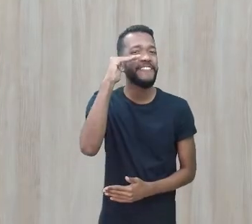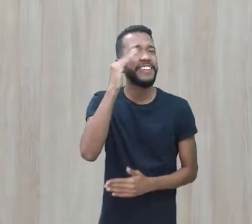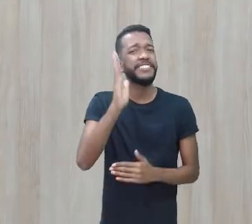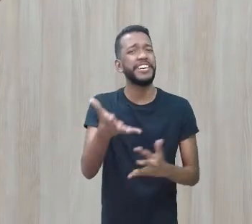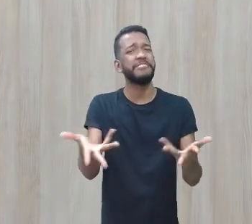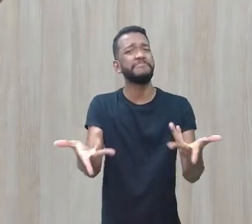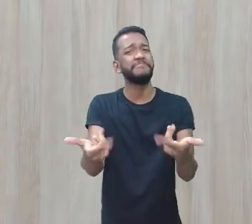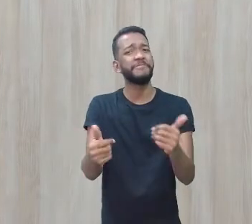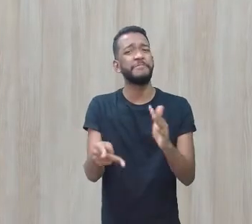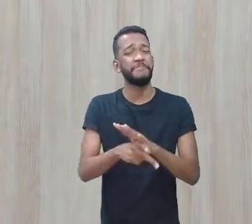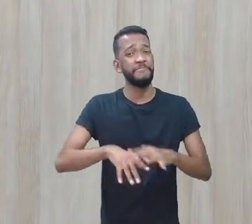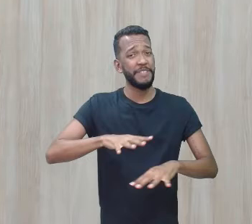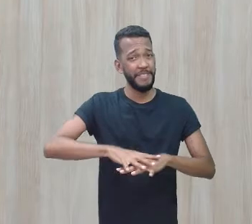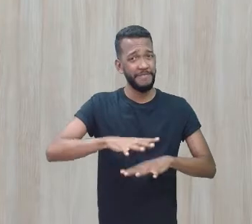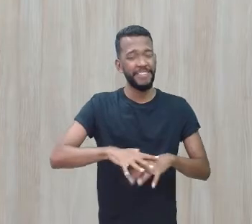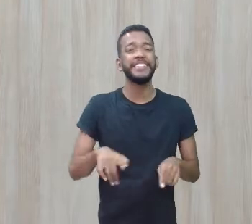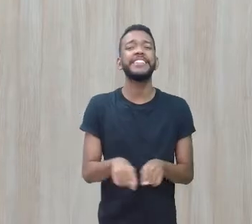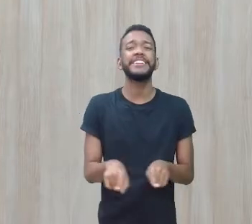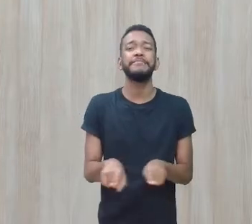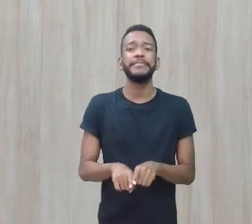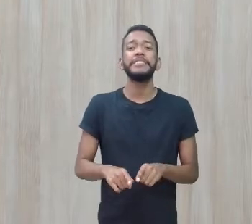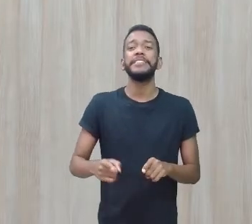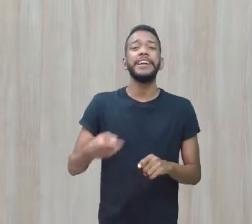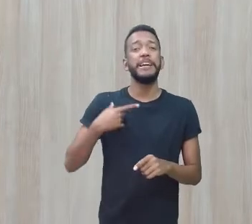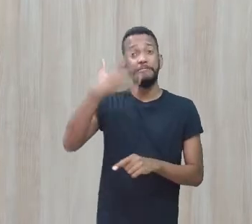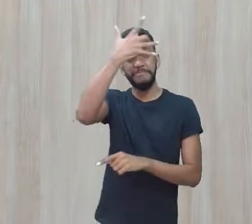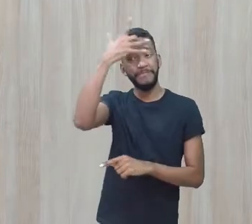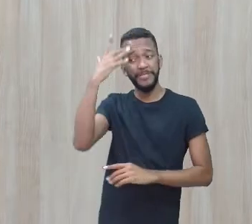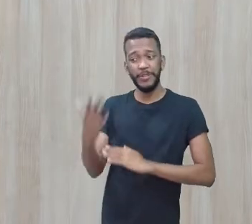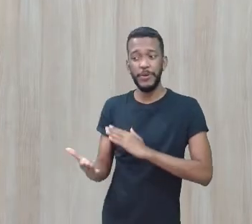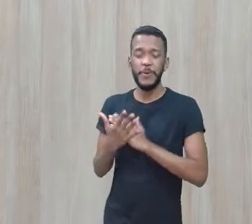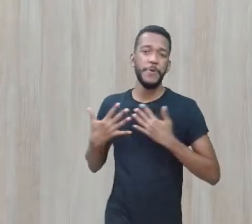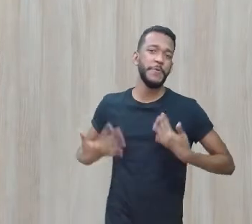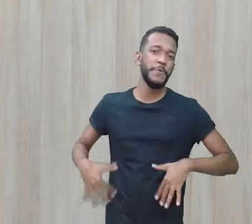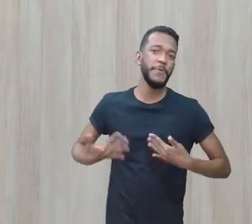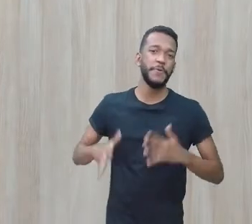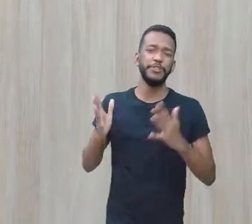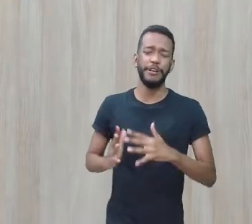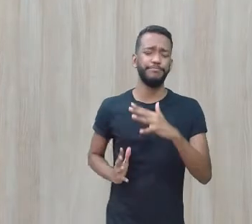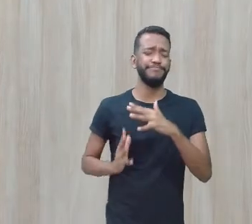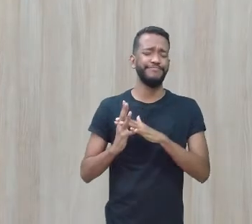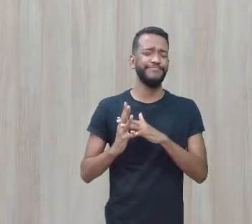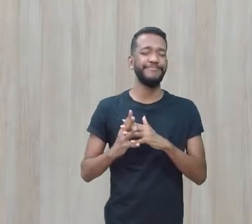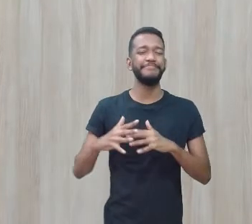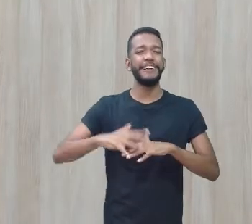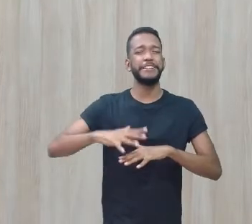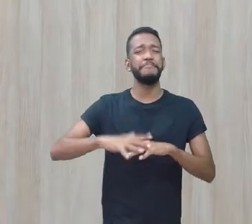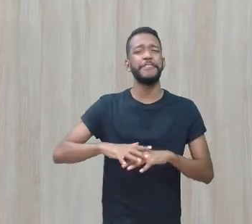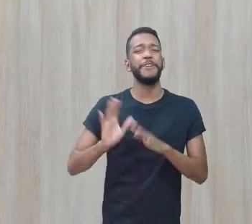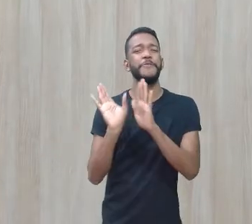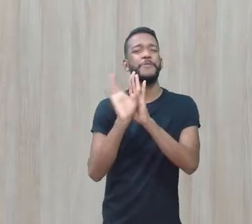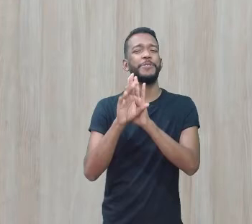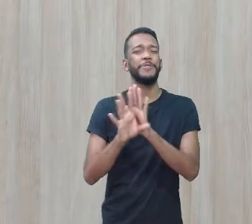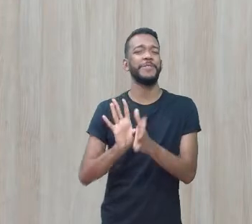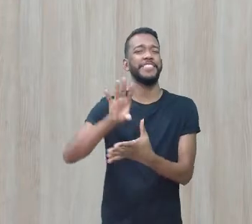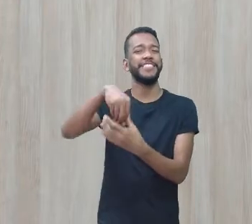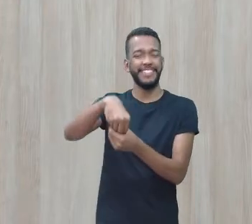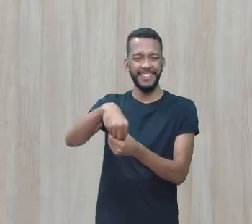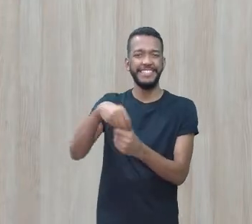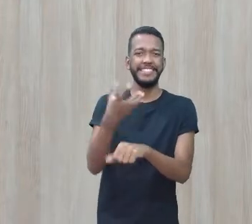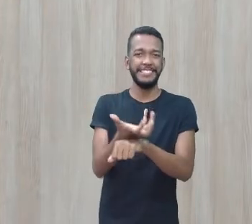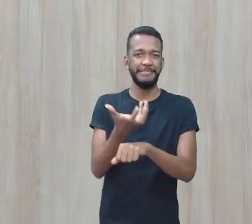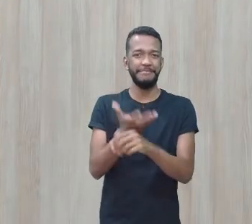craque também em matemática, né? Essa galera toda que me ajuda aqui tá super afiada com os conteúdos da disciplina, tá